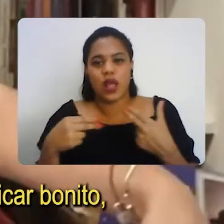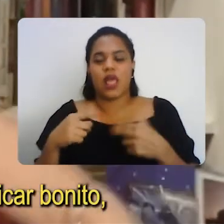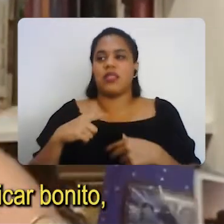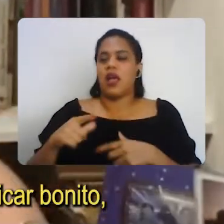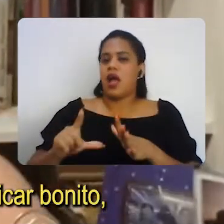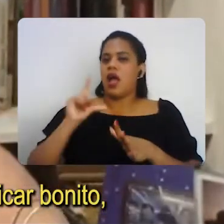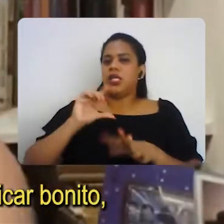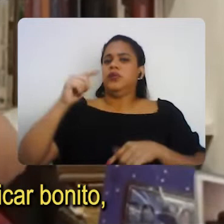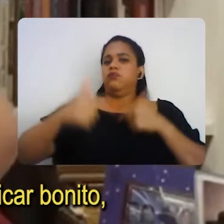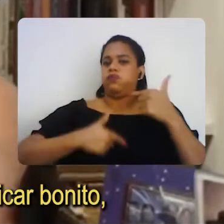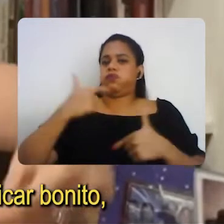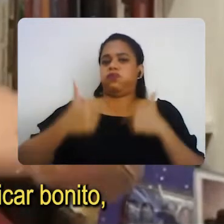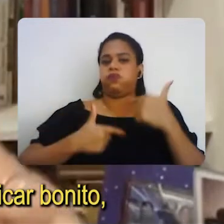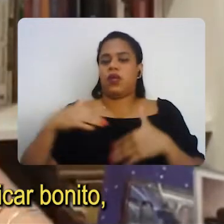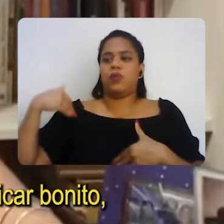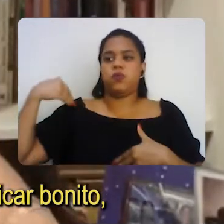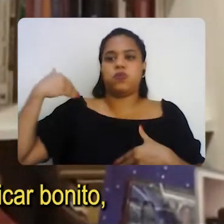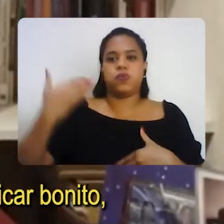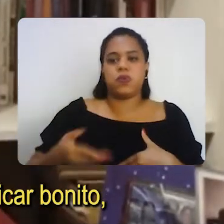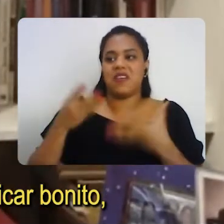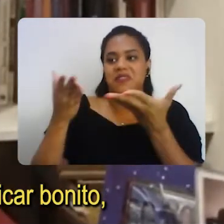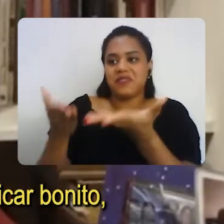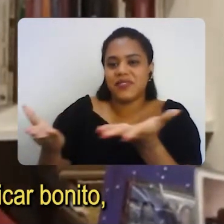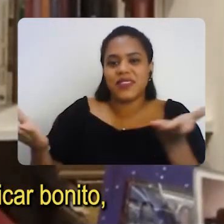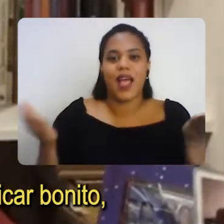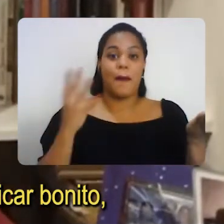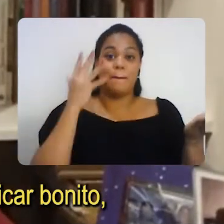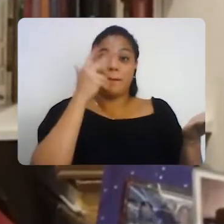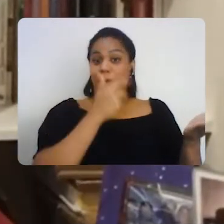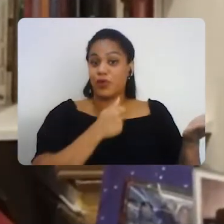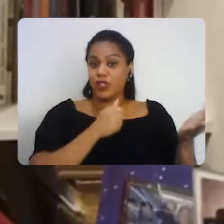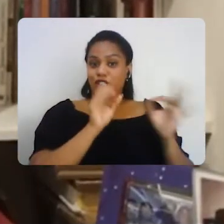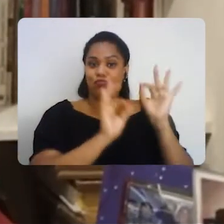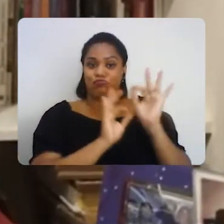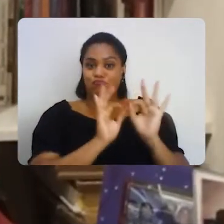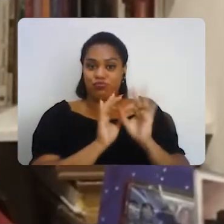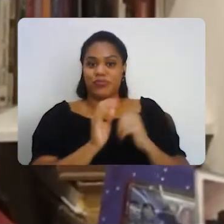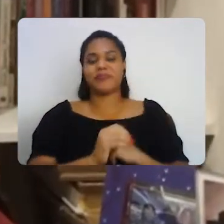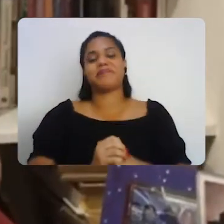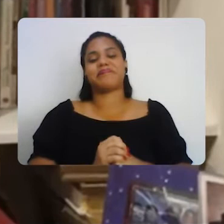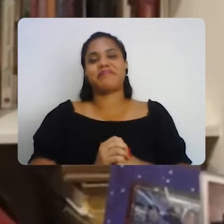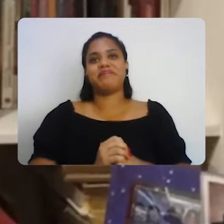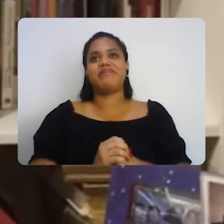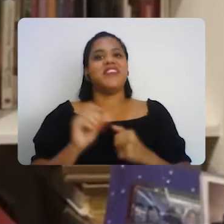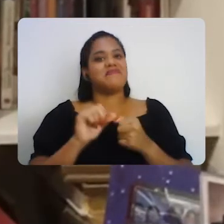todo um trabalho por trás para construir, para chegar até ali e ficar bonito, ficar